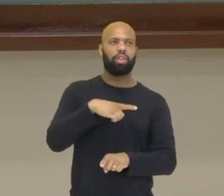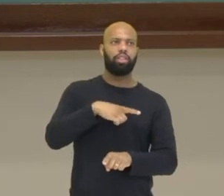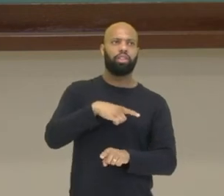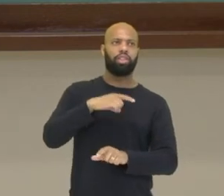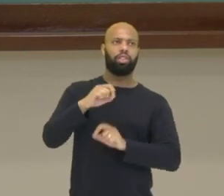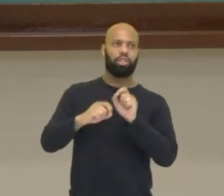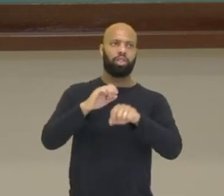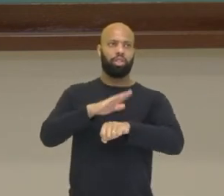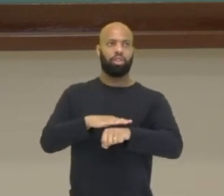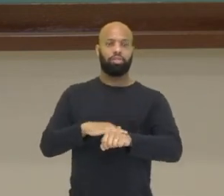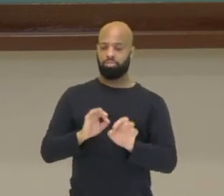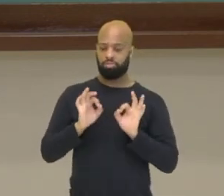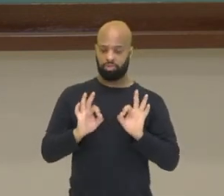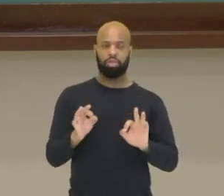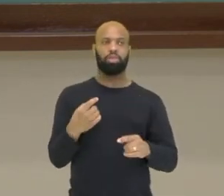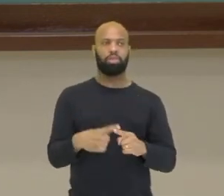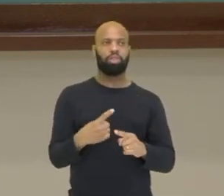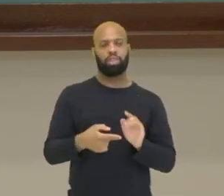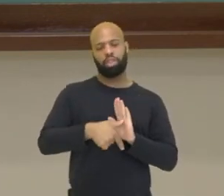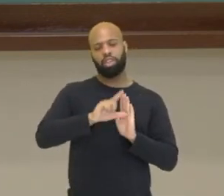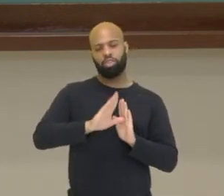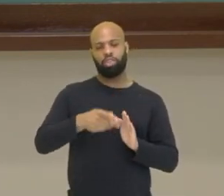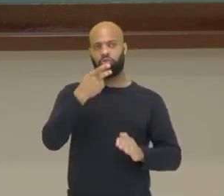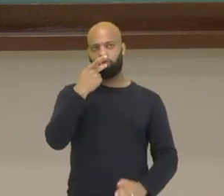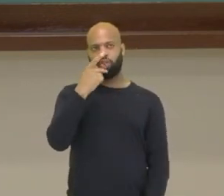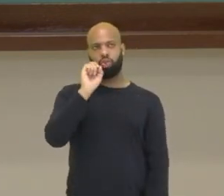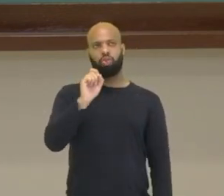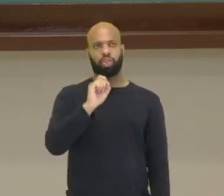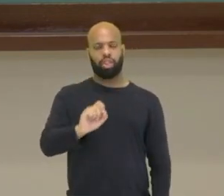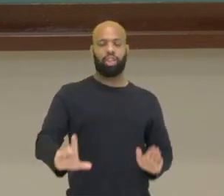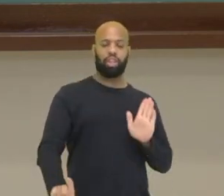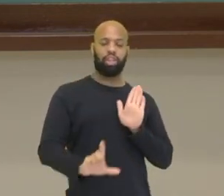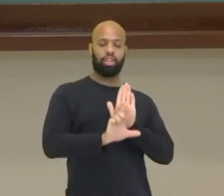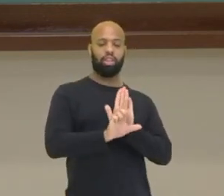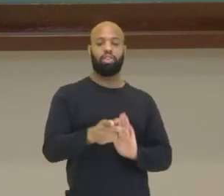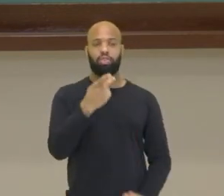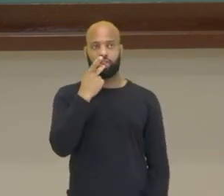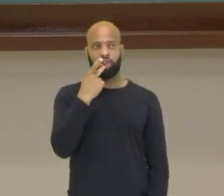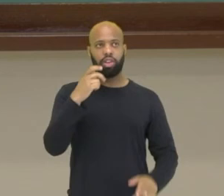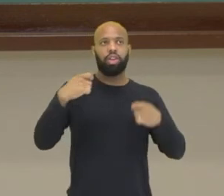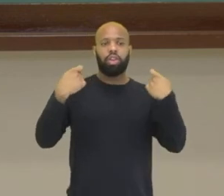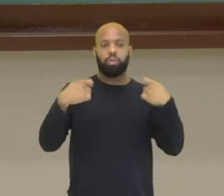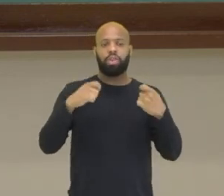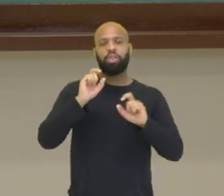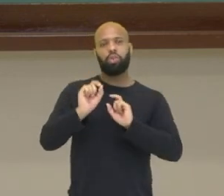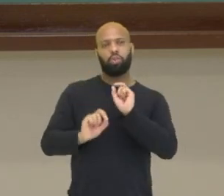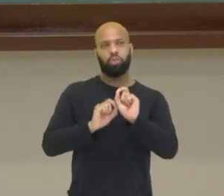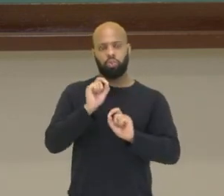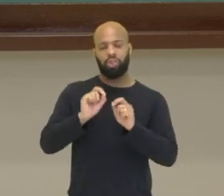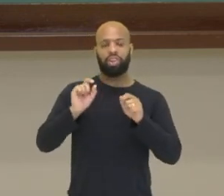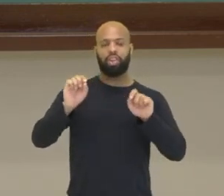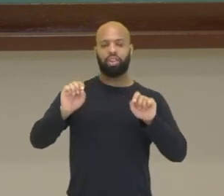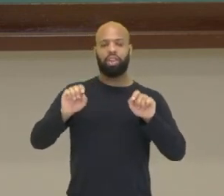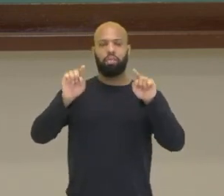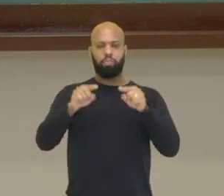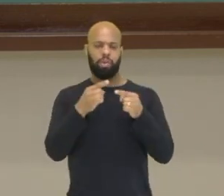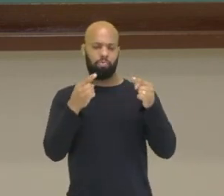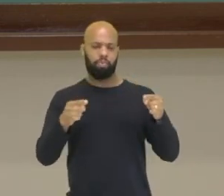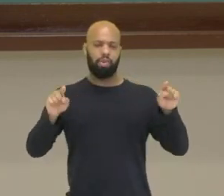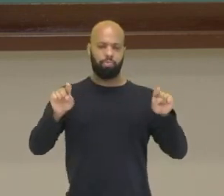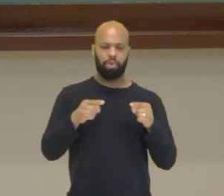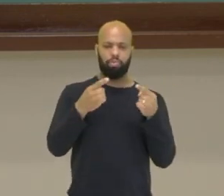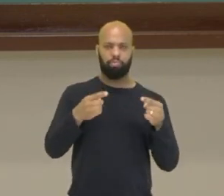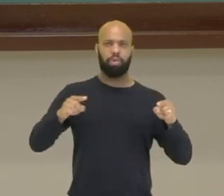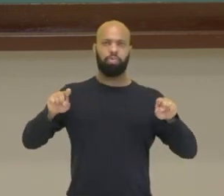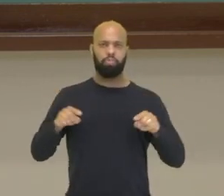hastear a bandeira. Como eu disse a vocês, né, a legislação nos diz que temos que executar o hino brasileiro pelo